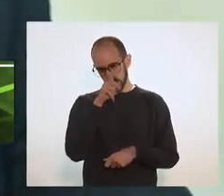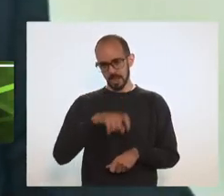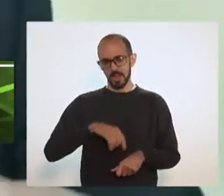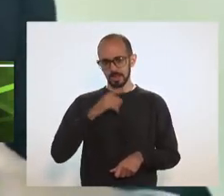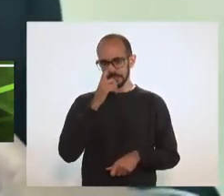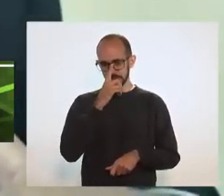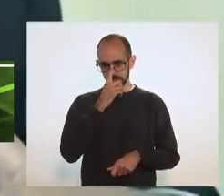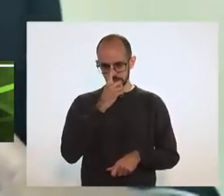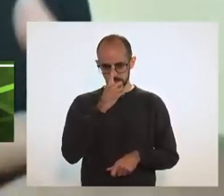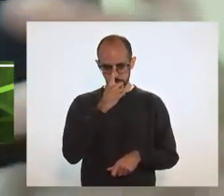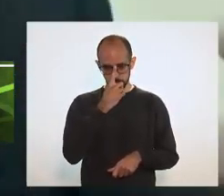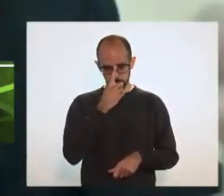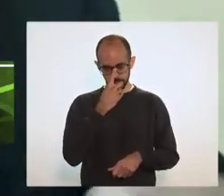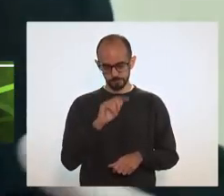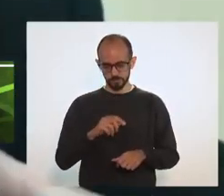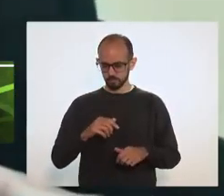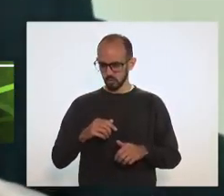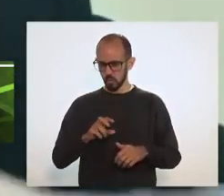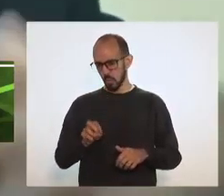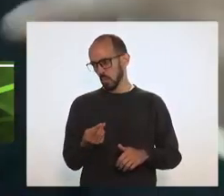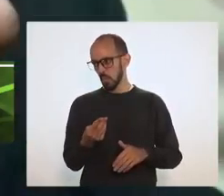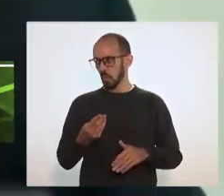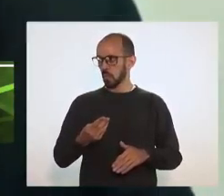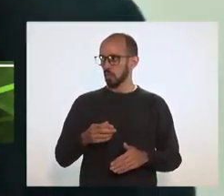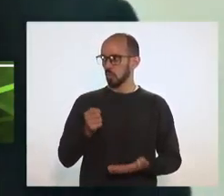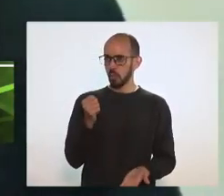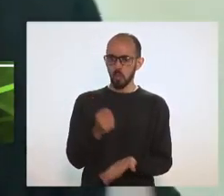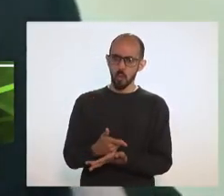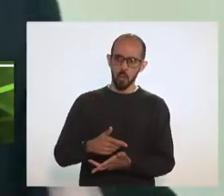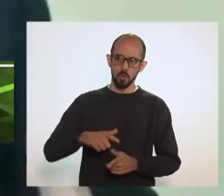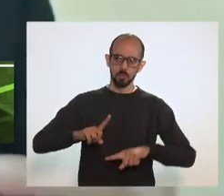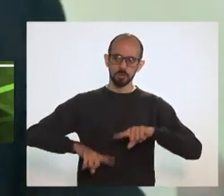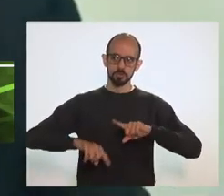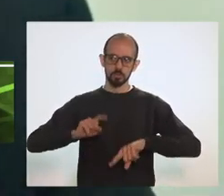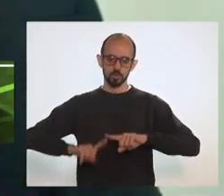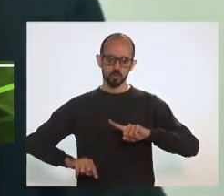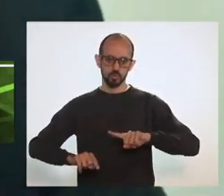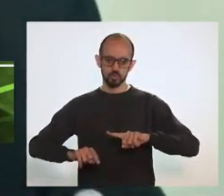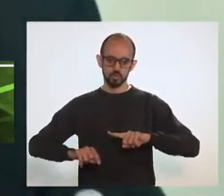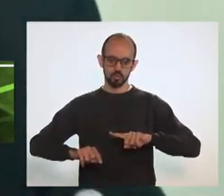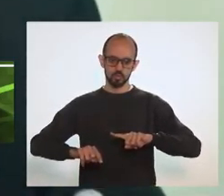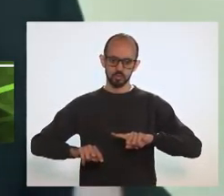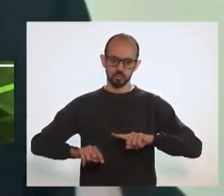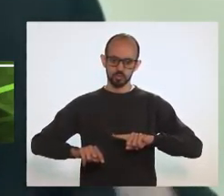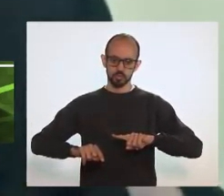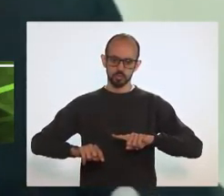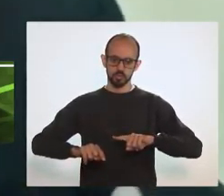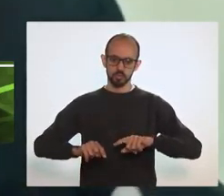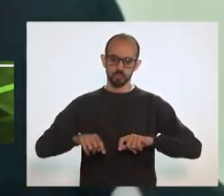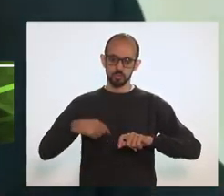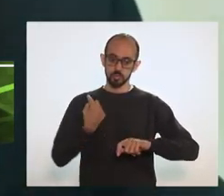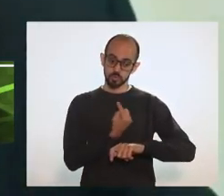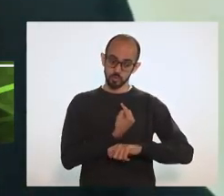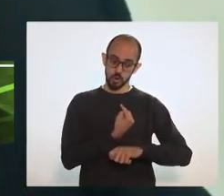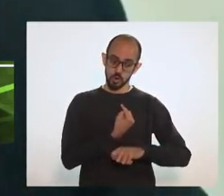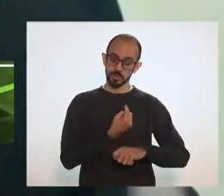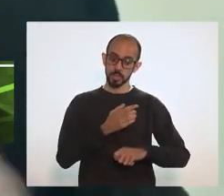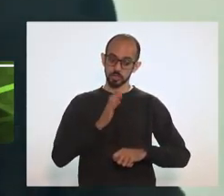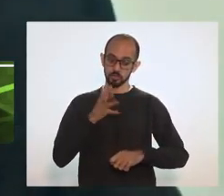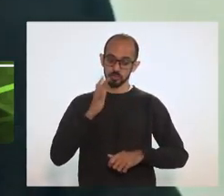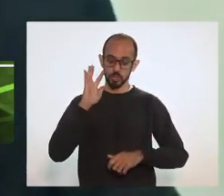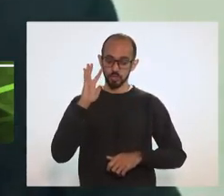Era isso mesmo, era isso. E os programas, projetos que não fizessem, por exemplo, construções,